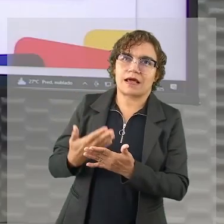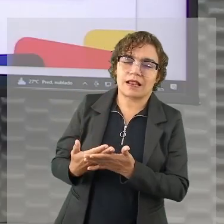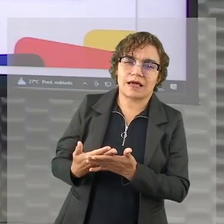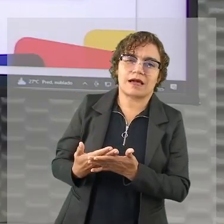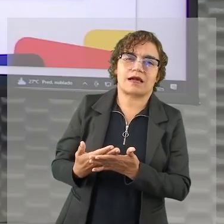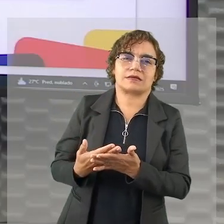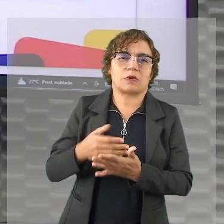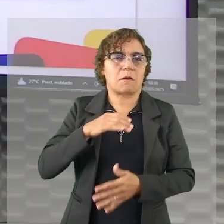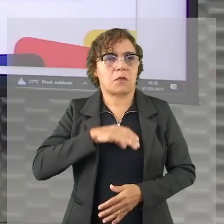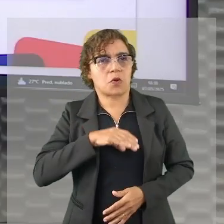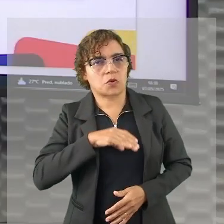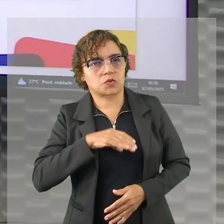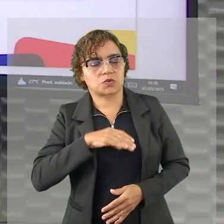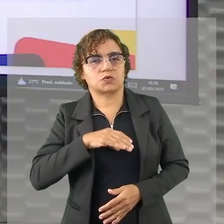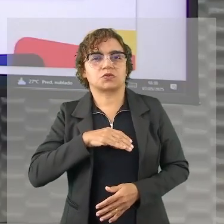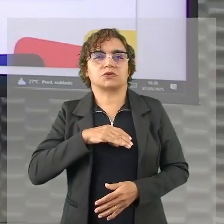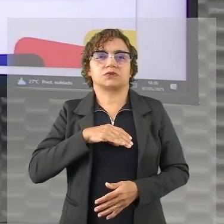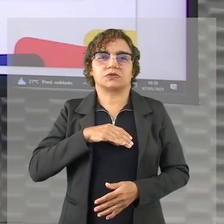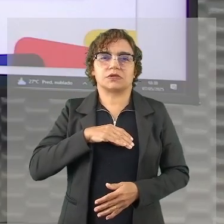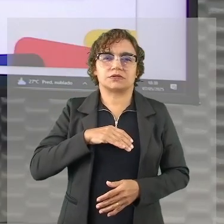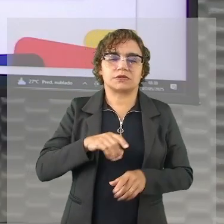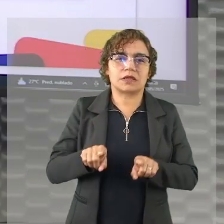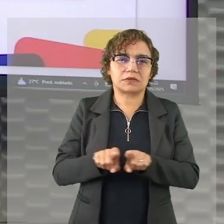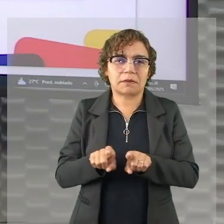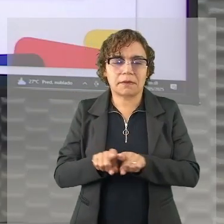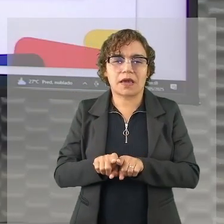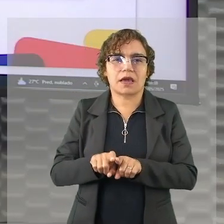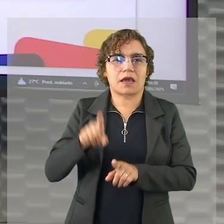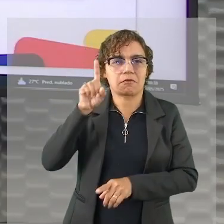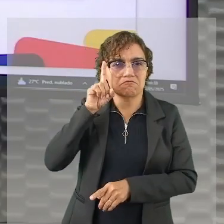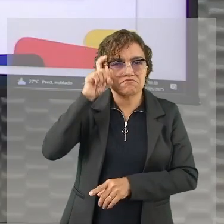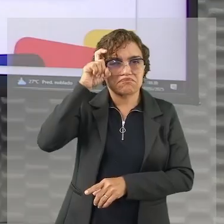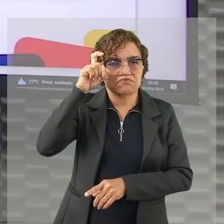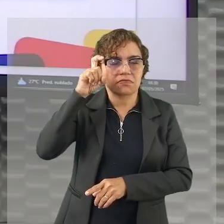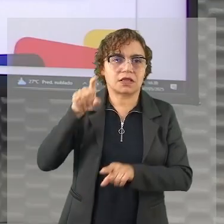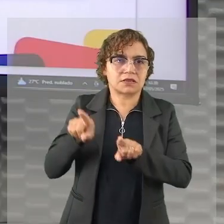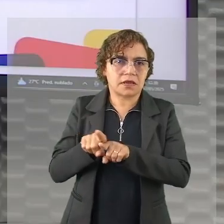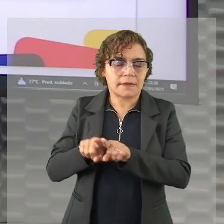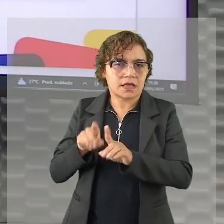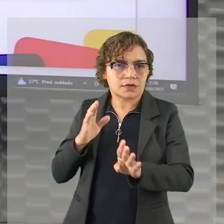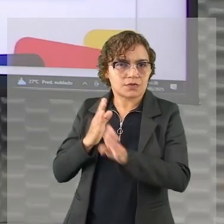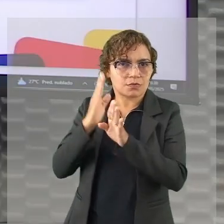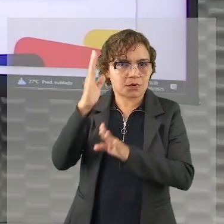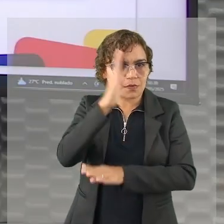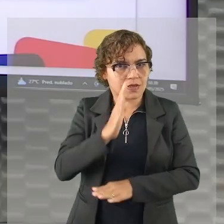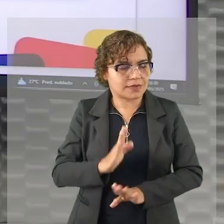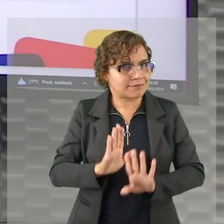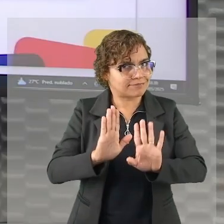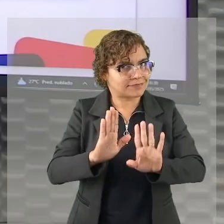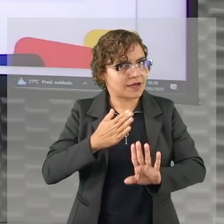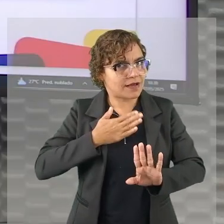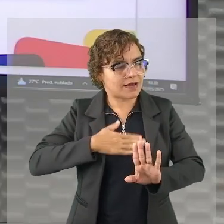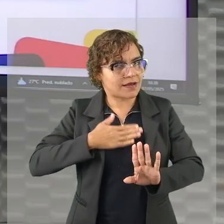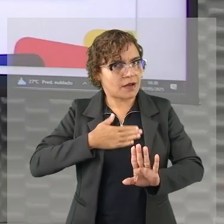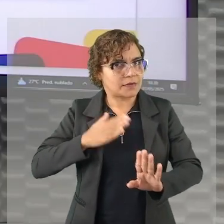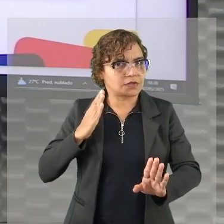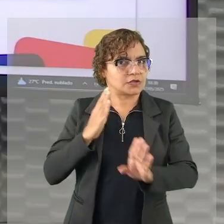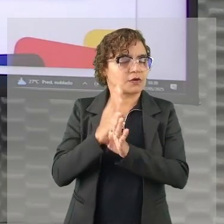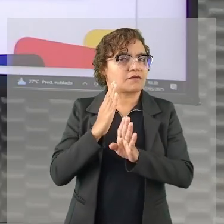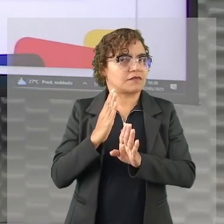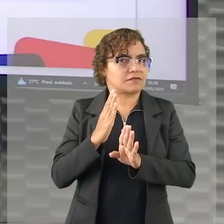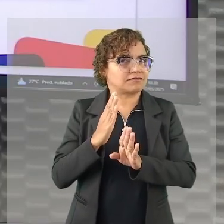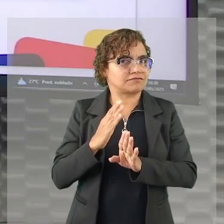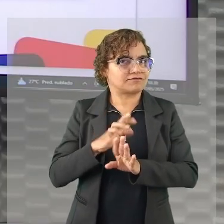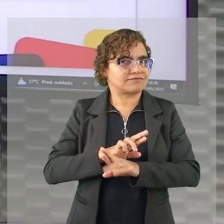Os portugueses, Pedro Álvares Cabral chegou ao Brasil em 1500 e descobriu o Brasil. Bom, eu vou logo dizer que não houve descobrimento, até